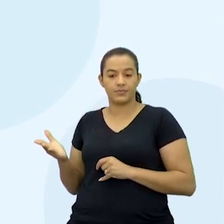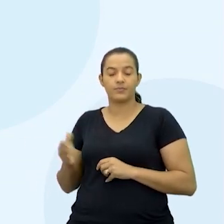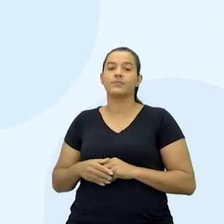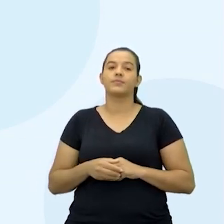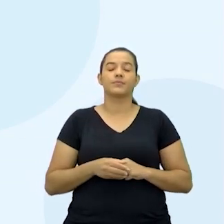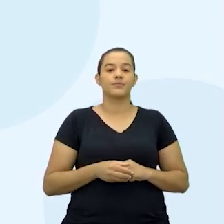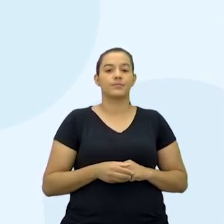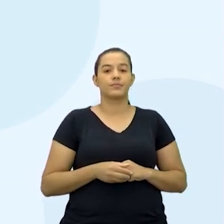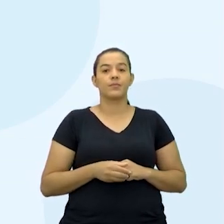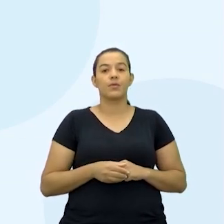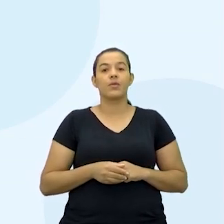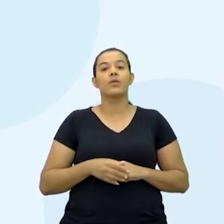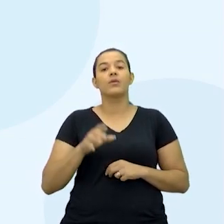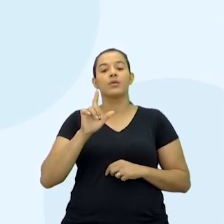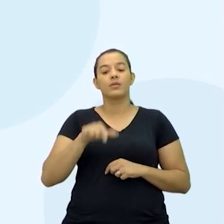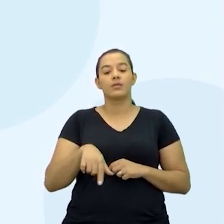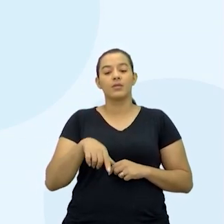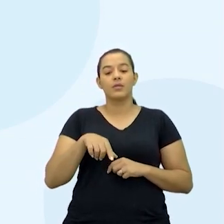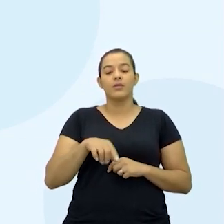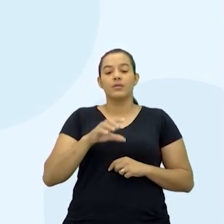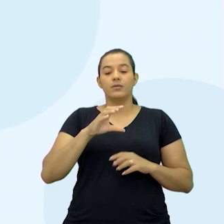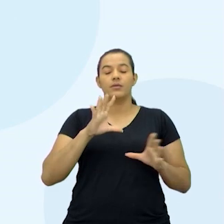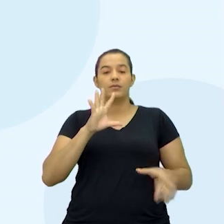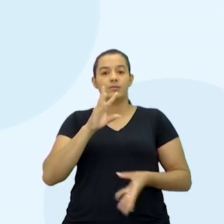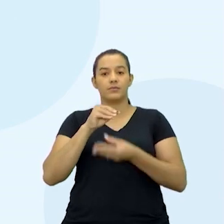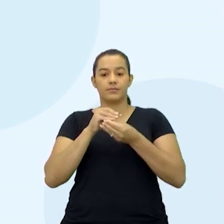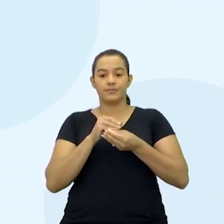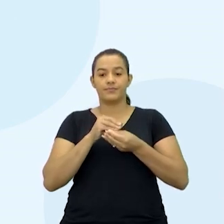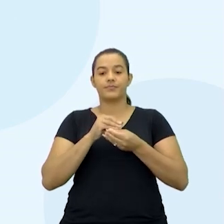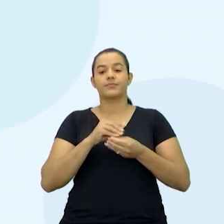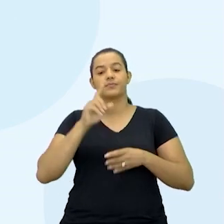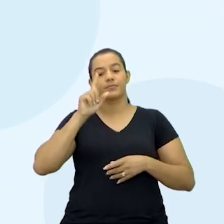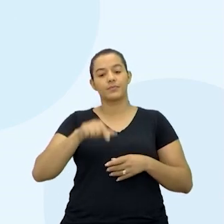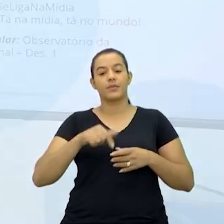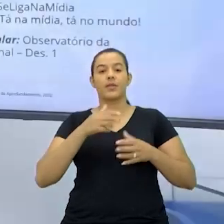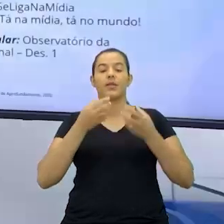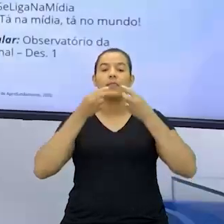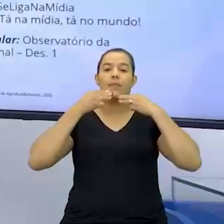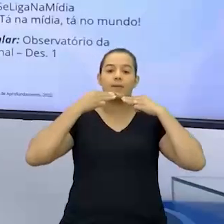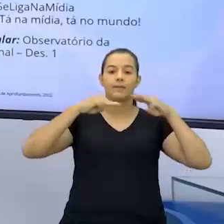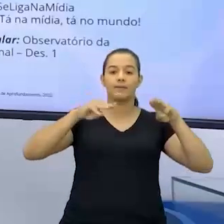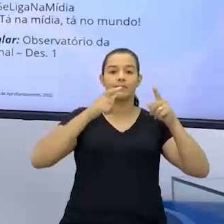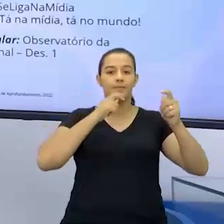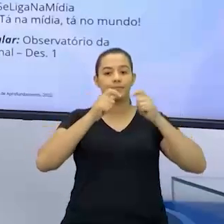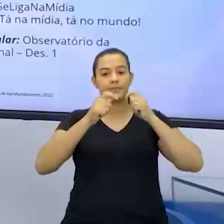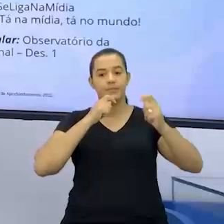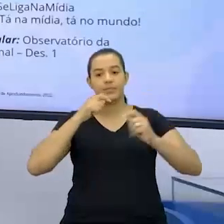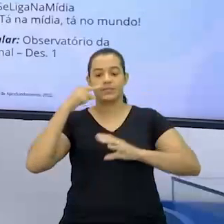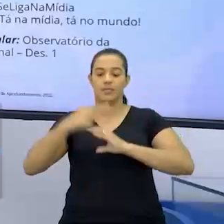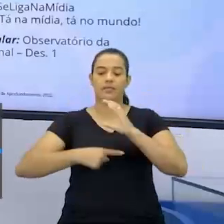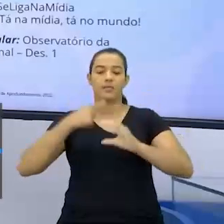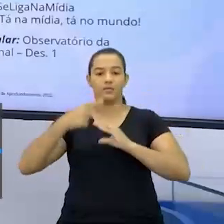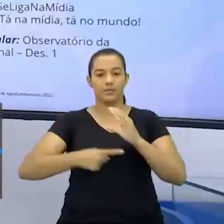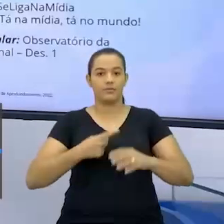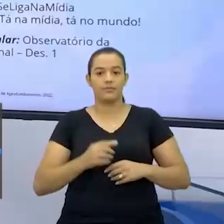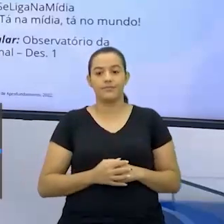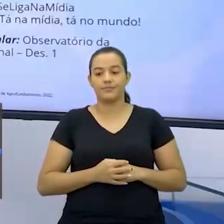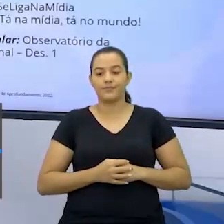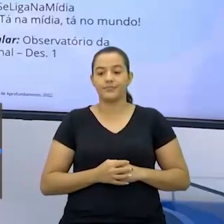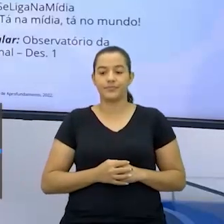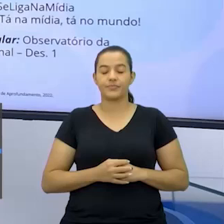mundo. Componente Observatório da Imprensa Internacional. Só para poder retomar para vocês, explicar direitinho, vocês sabem, né? Nós